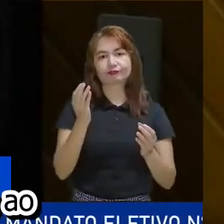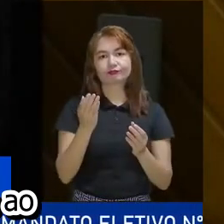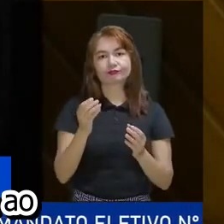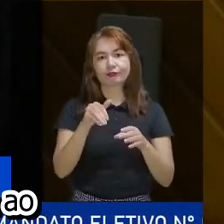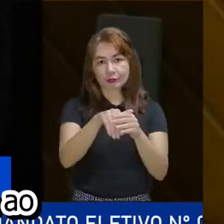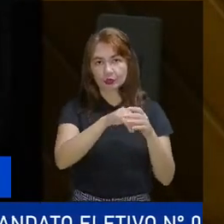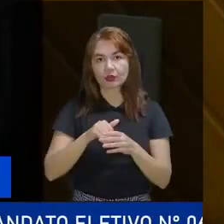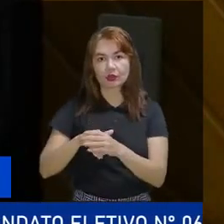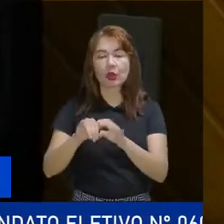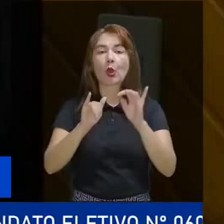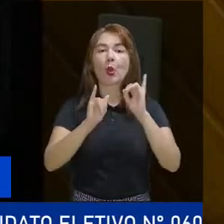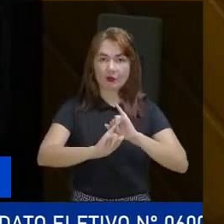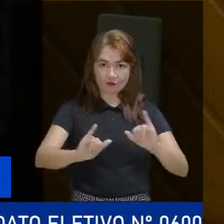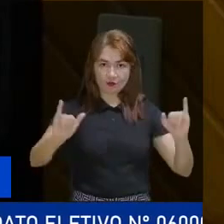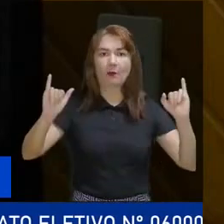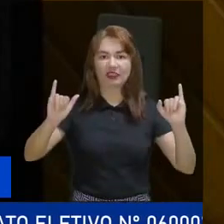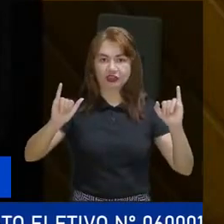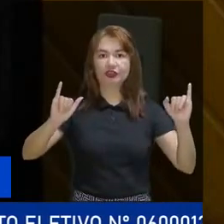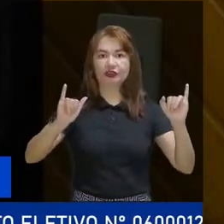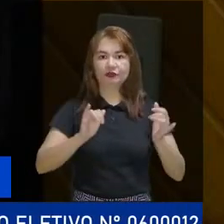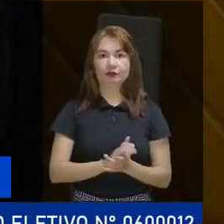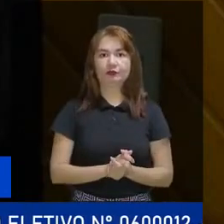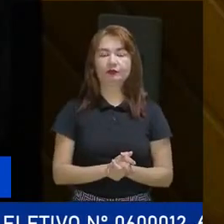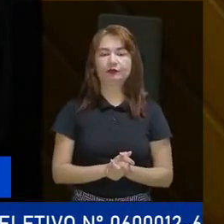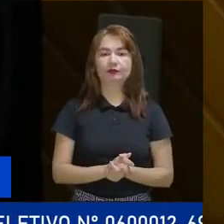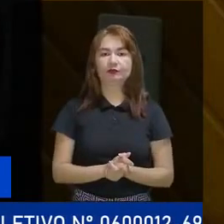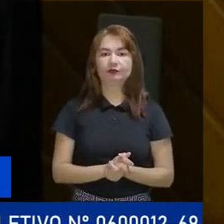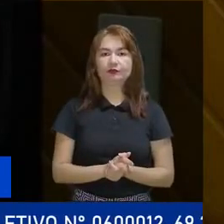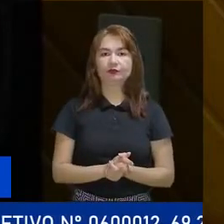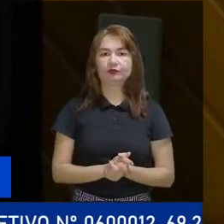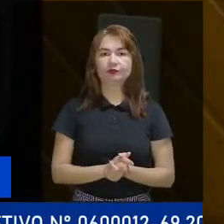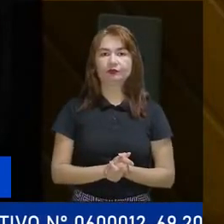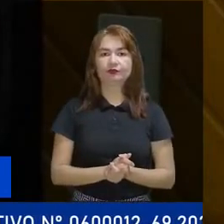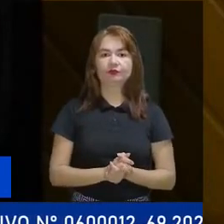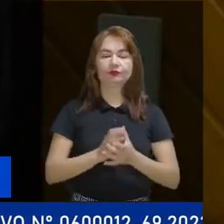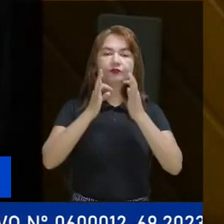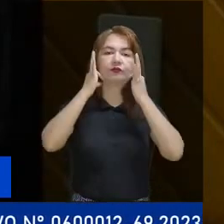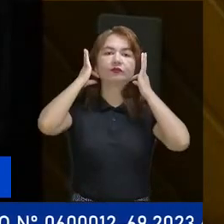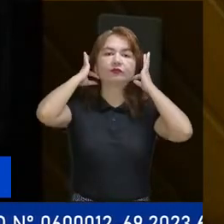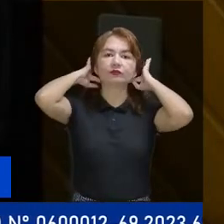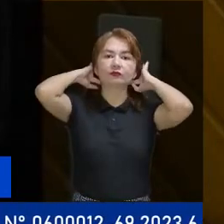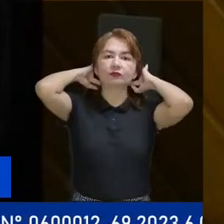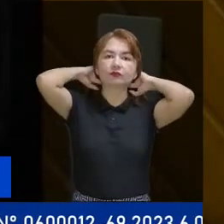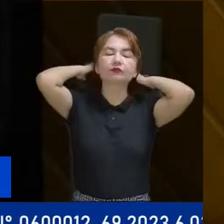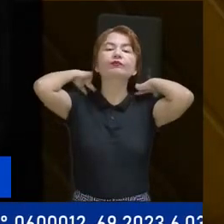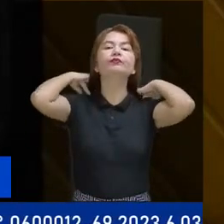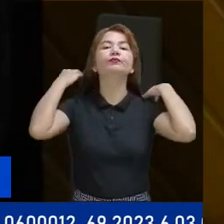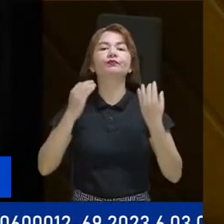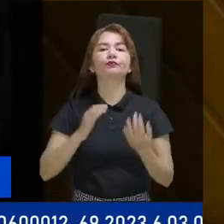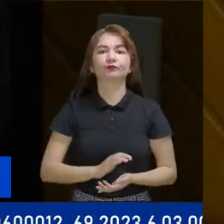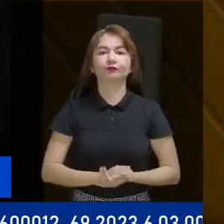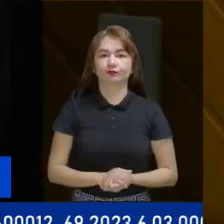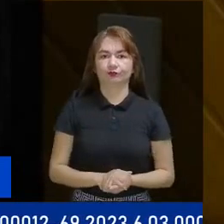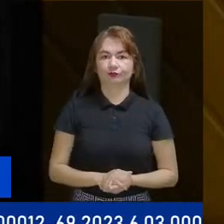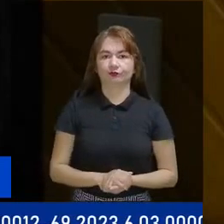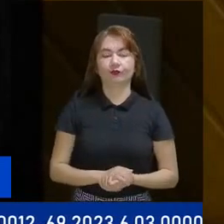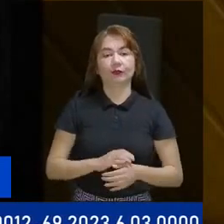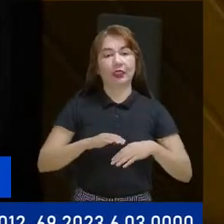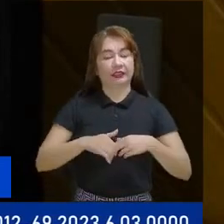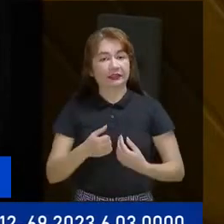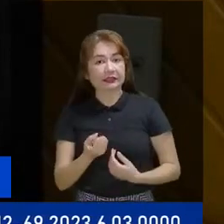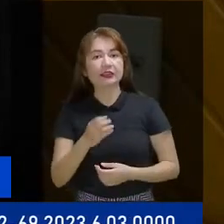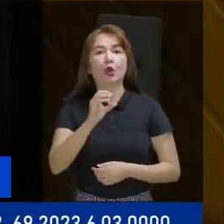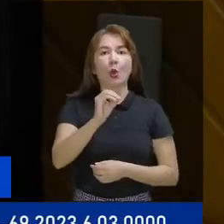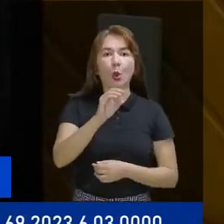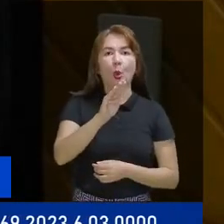caráter informativo. Não há, portanto, que se falar em omissão. No que se refere às alegações de suposta obscuridade